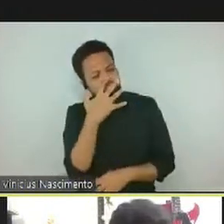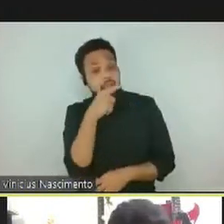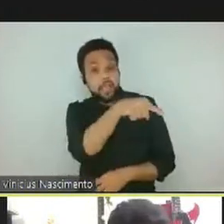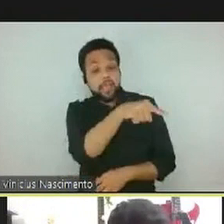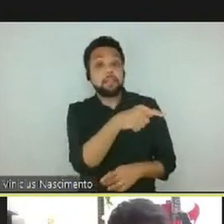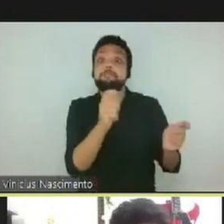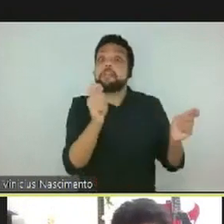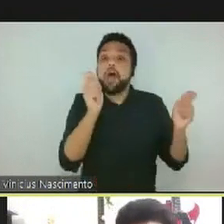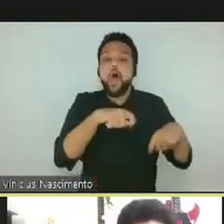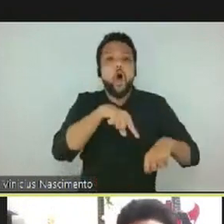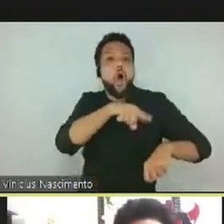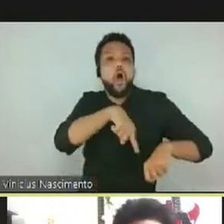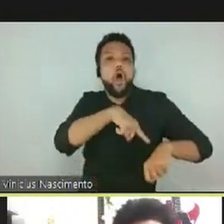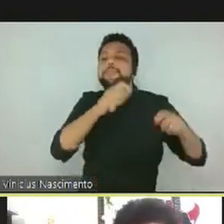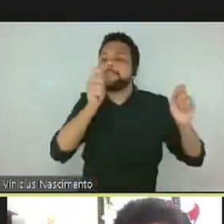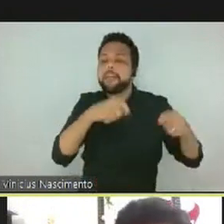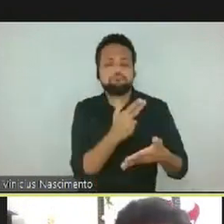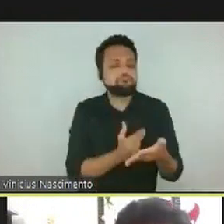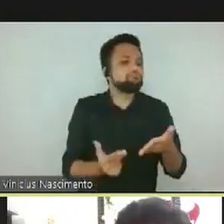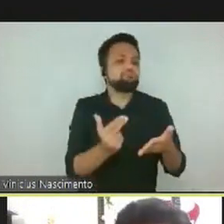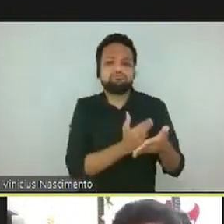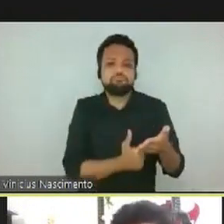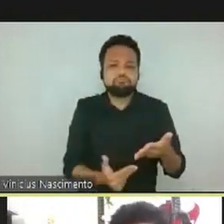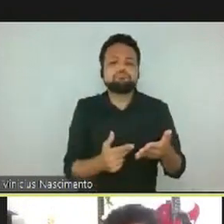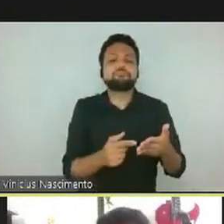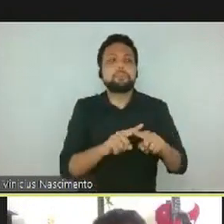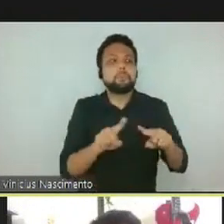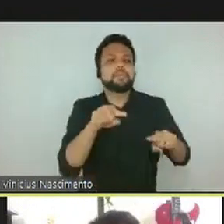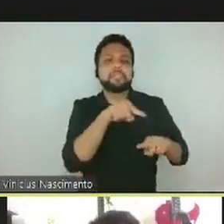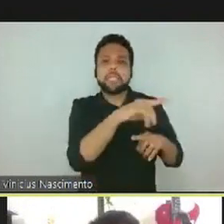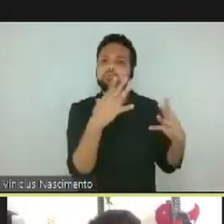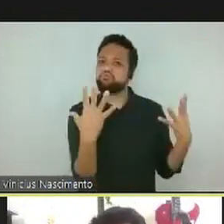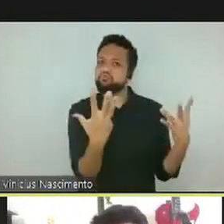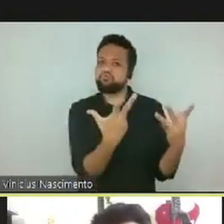horas, e ele era muito virtuoso nisso, né?